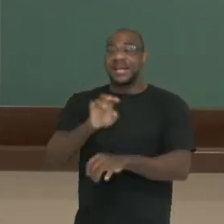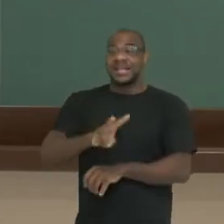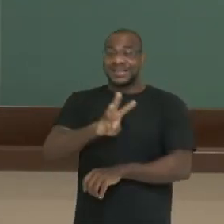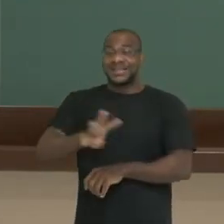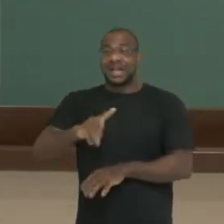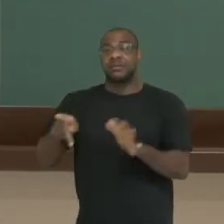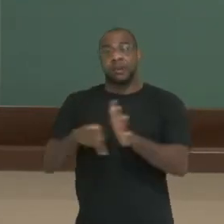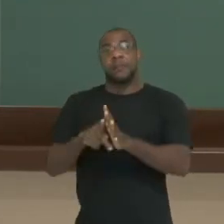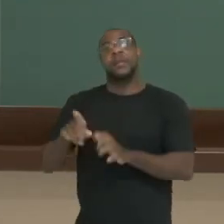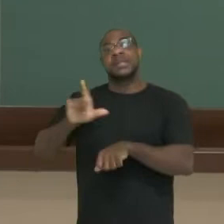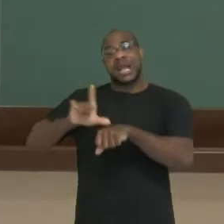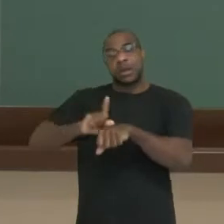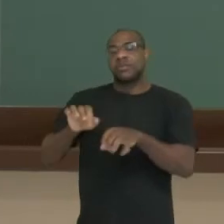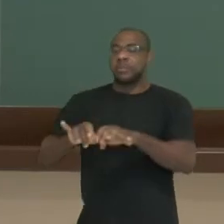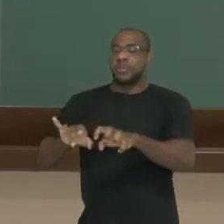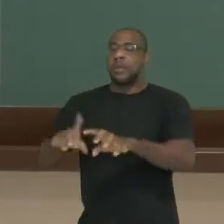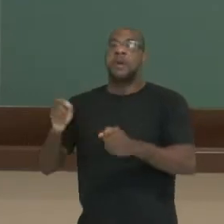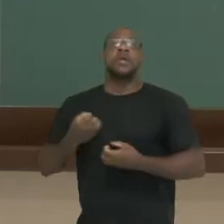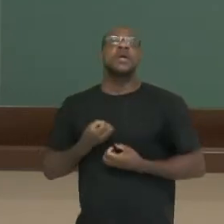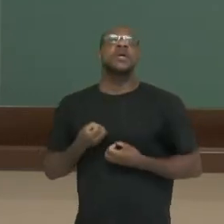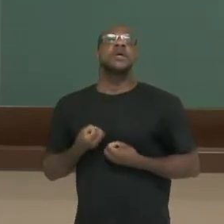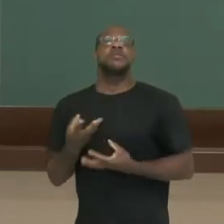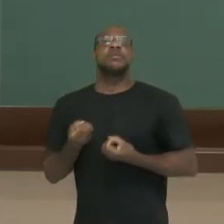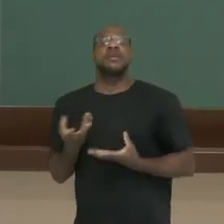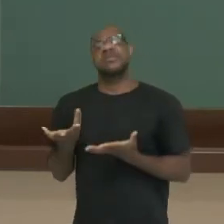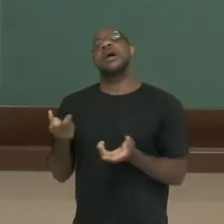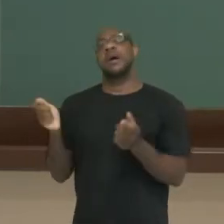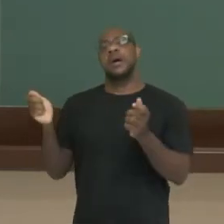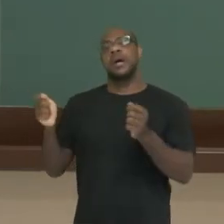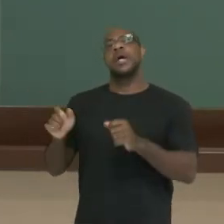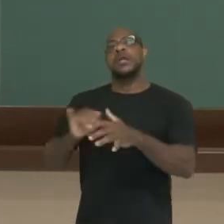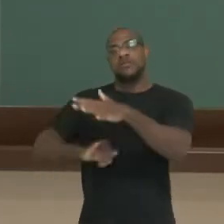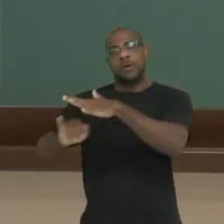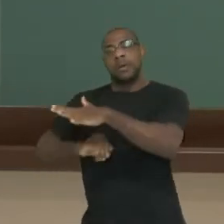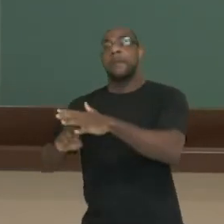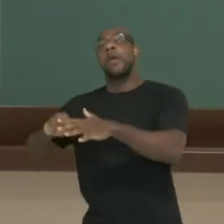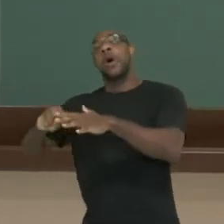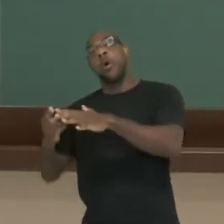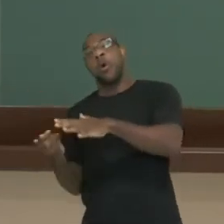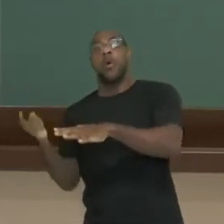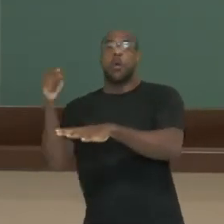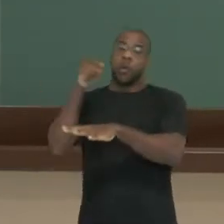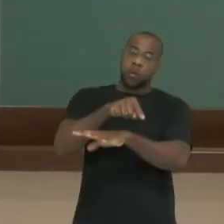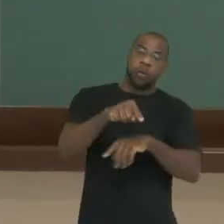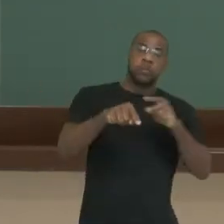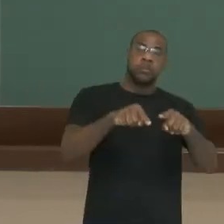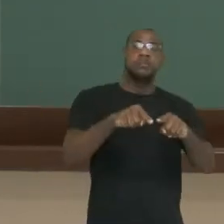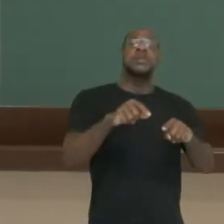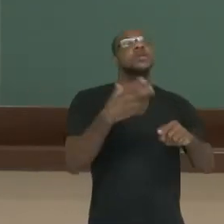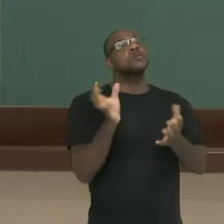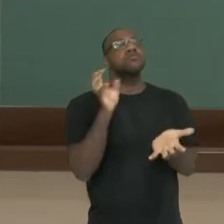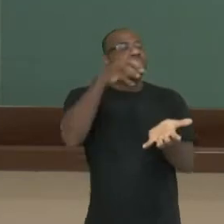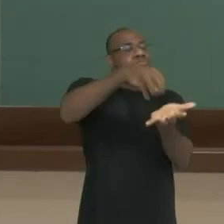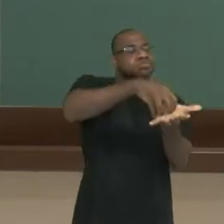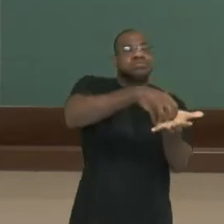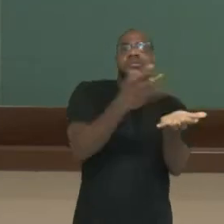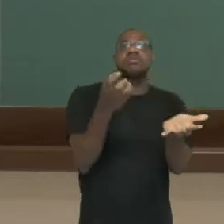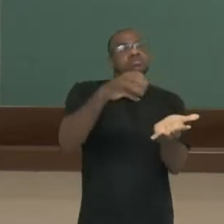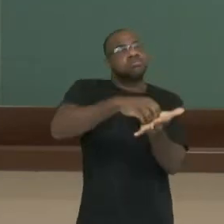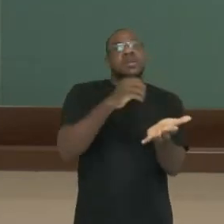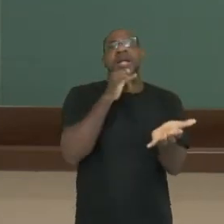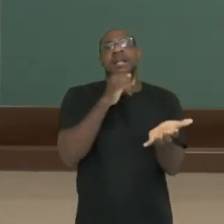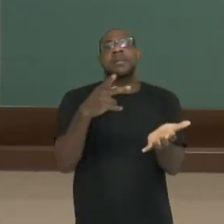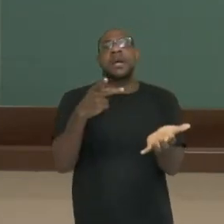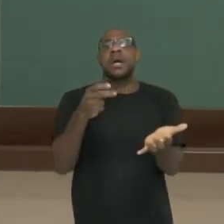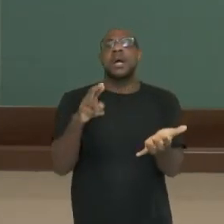ele adquiriu determinado produto ou serviço, né, ou prestação de serviço, ou se ele for direcionar a carta para um determinado canal